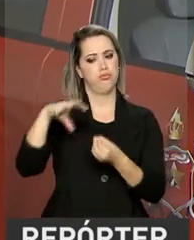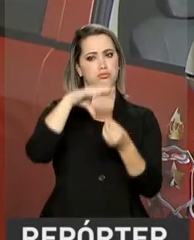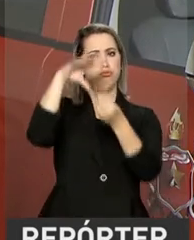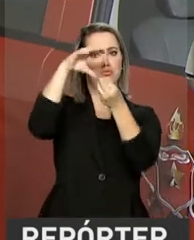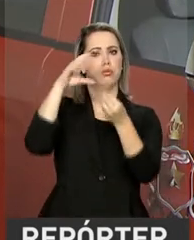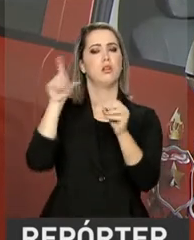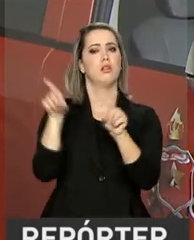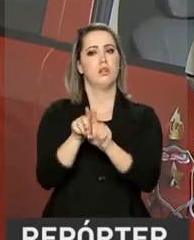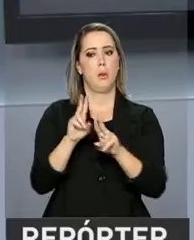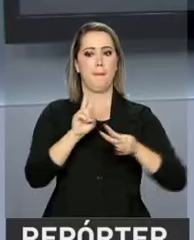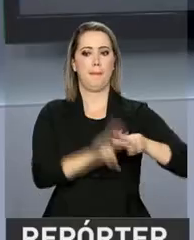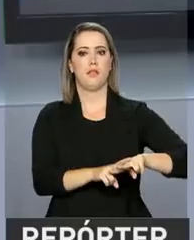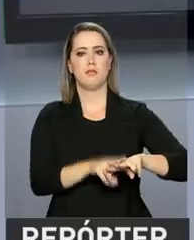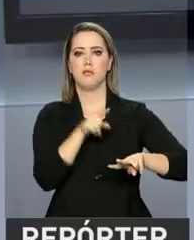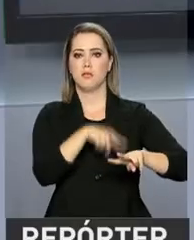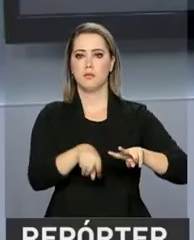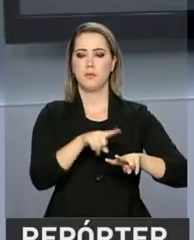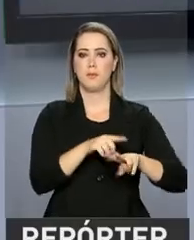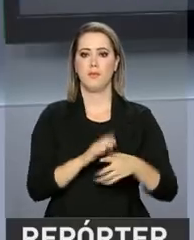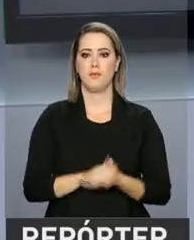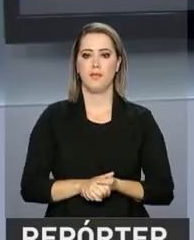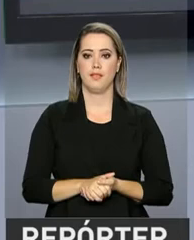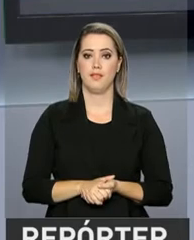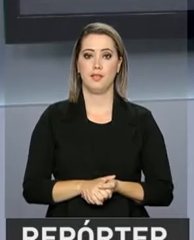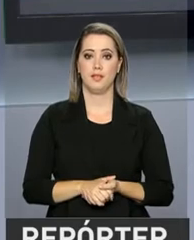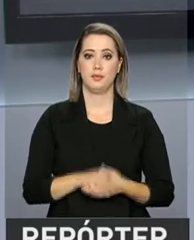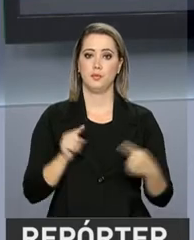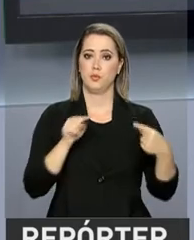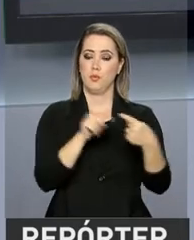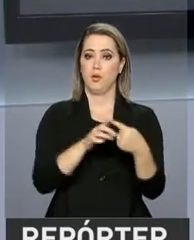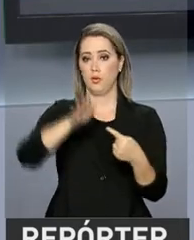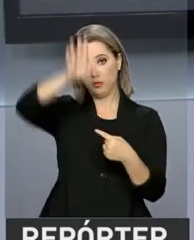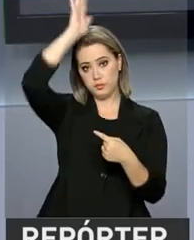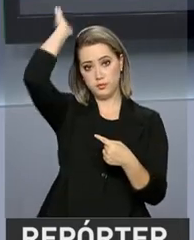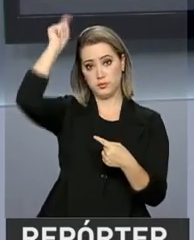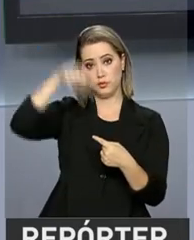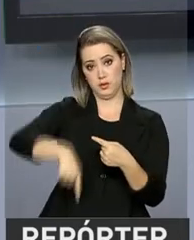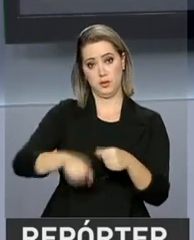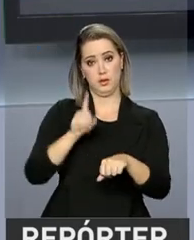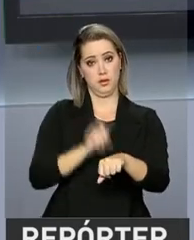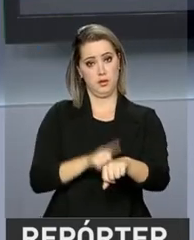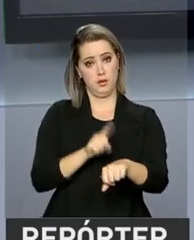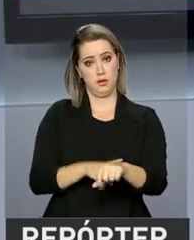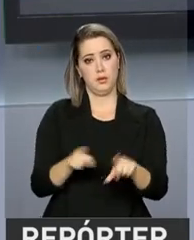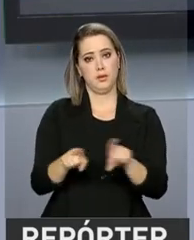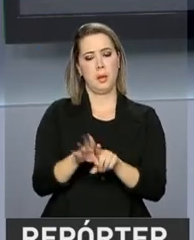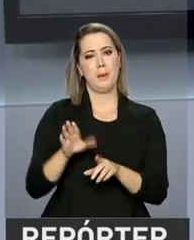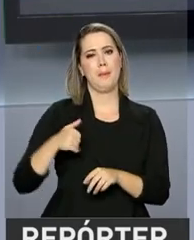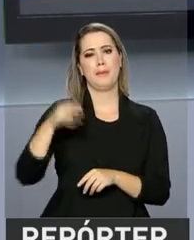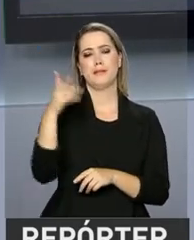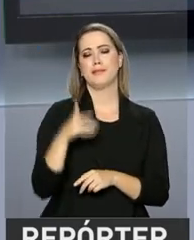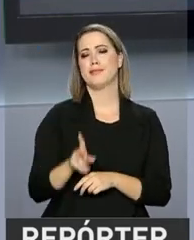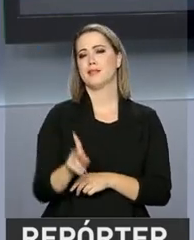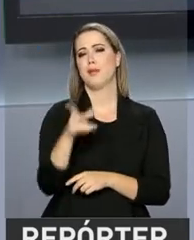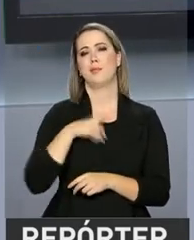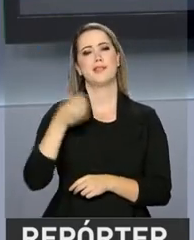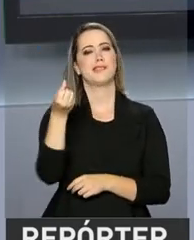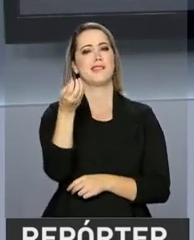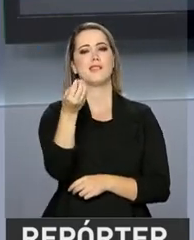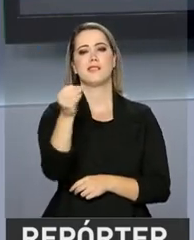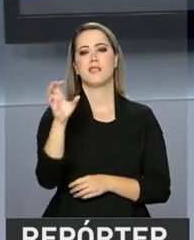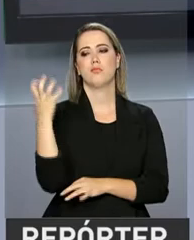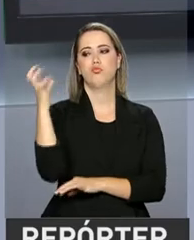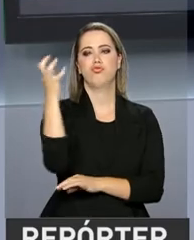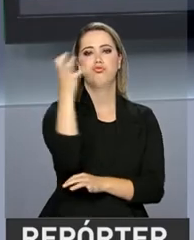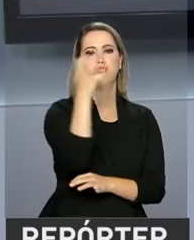e multa detenção ou multa de acordo com o corpo de bombeiros nesta época do ano são registrados em média 600